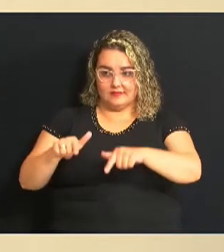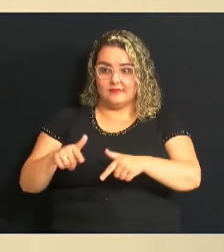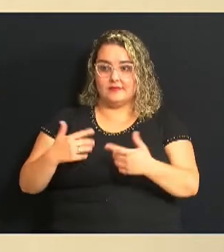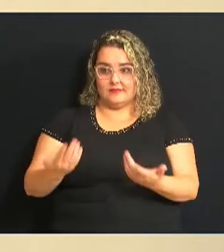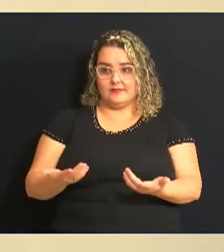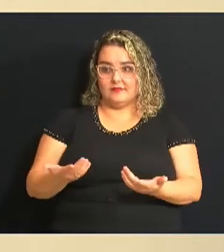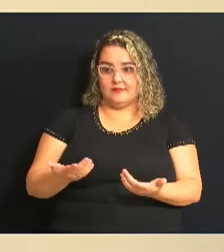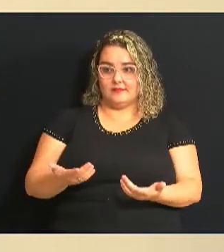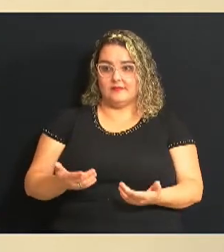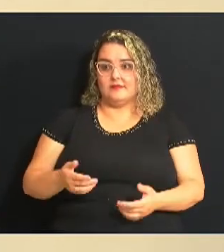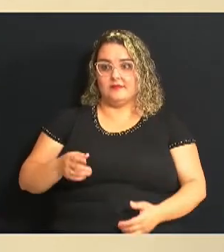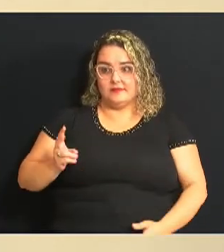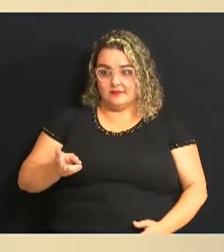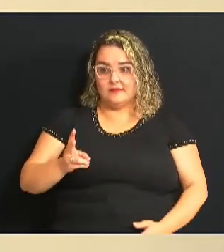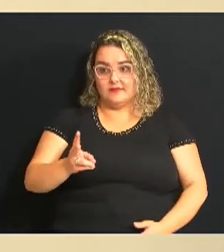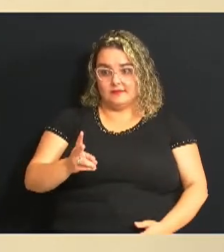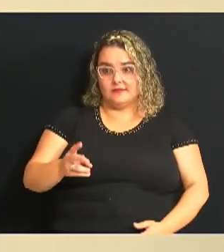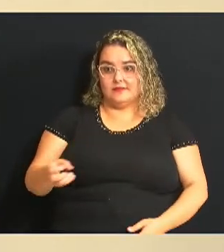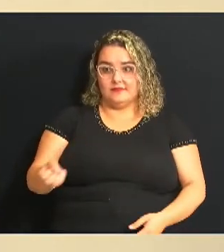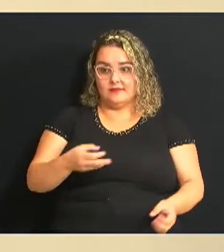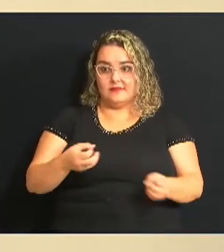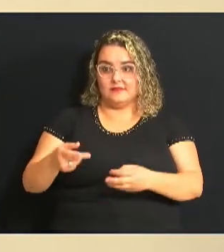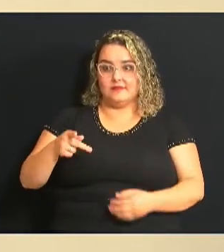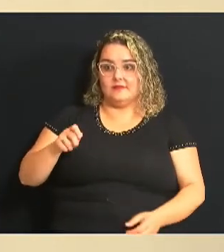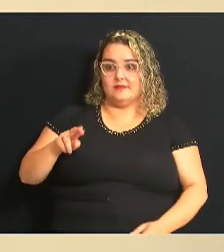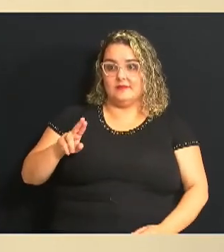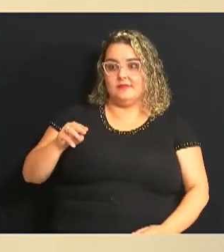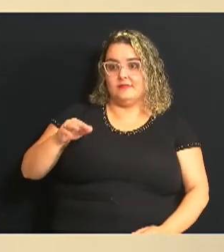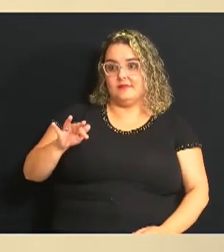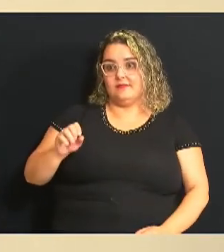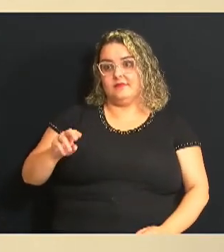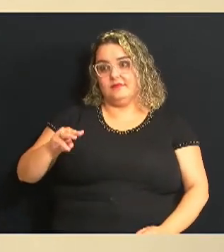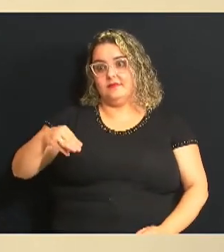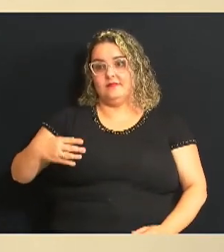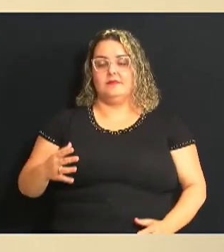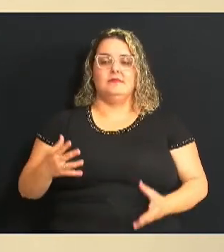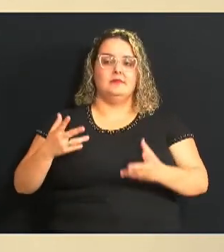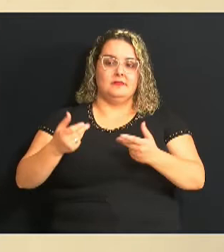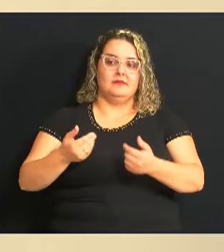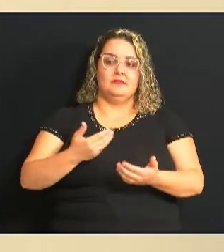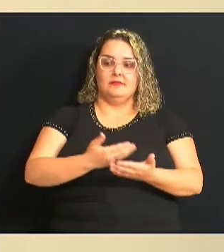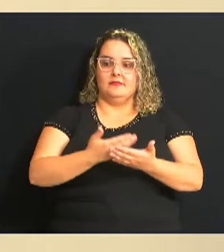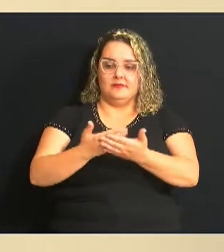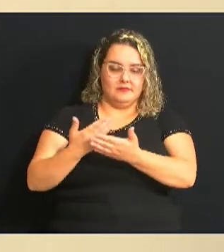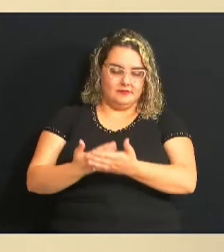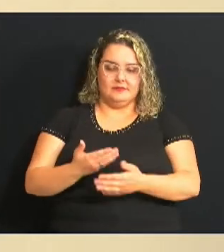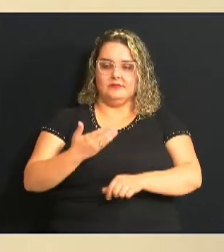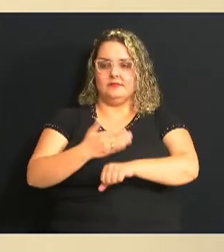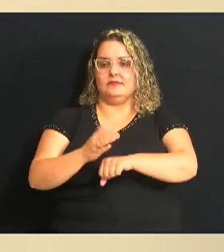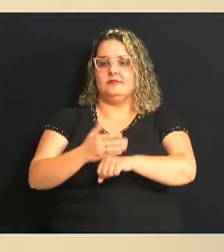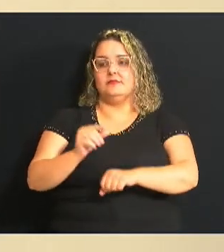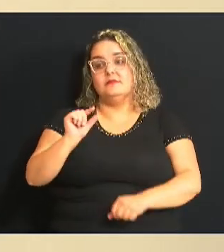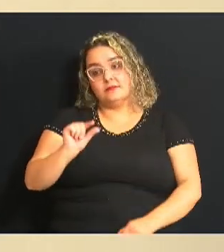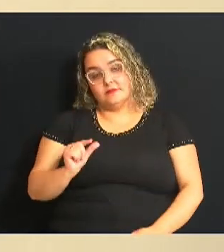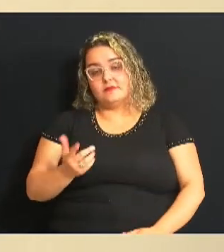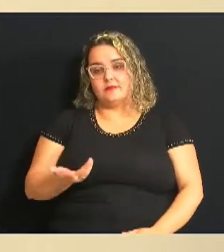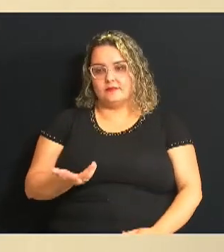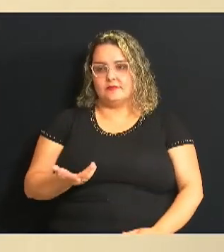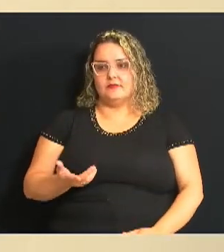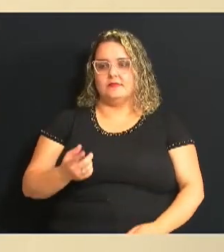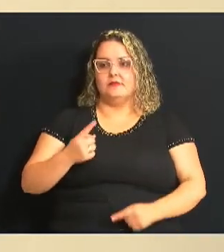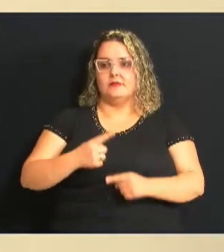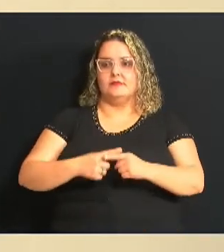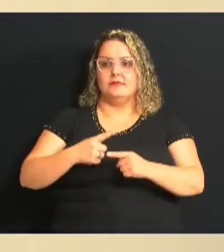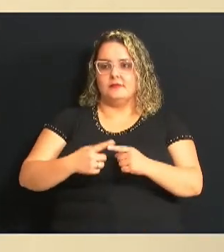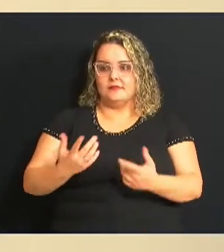tem que se manter em dia como um performer. Então, todo estudo prático ainda é pouco, porque a demanda